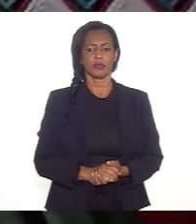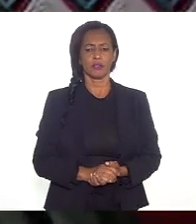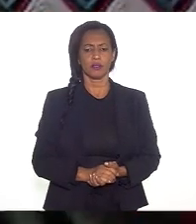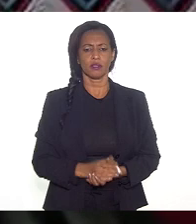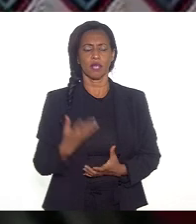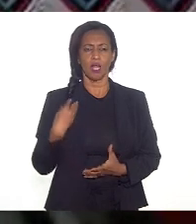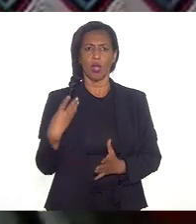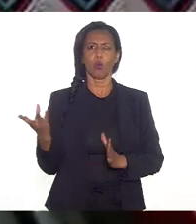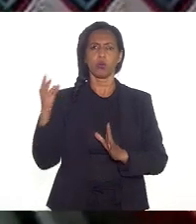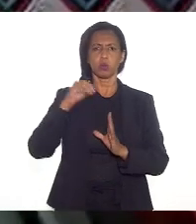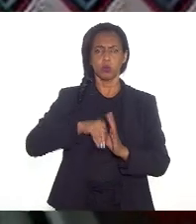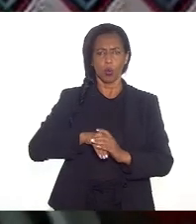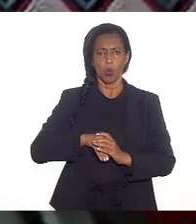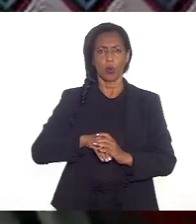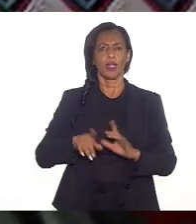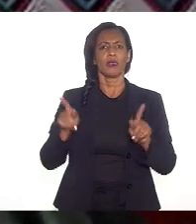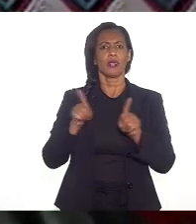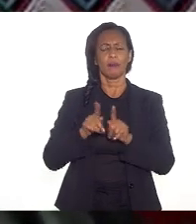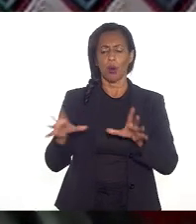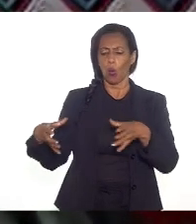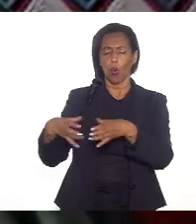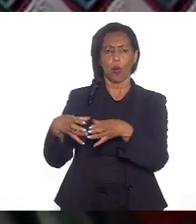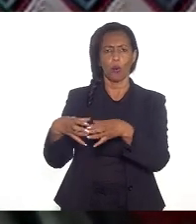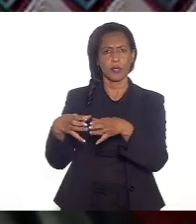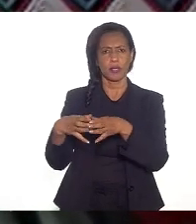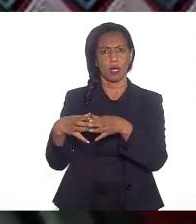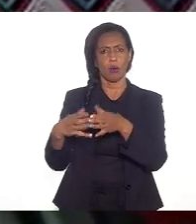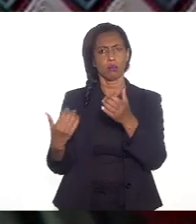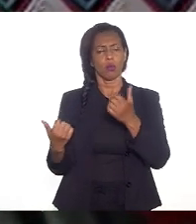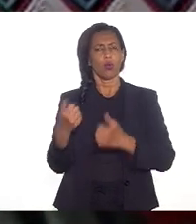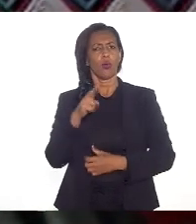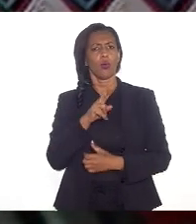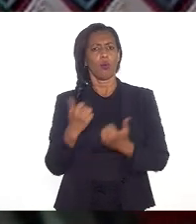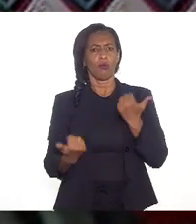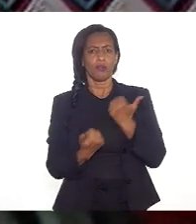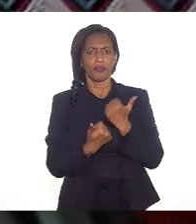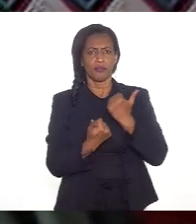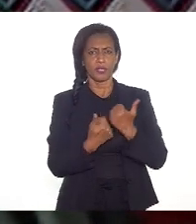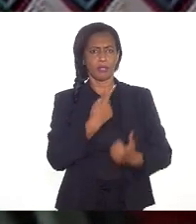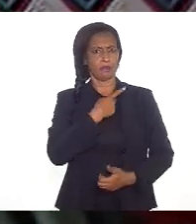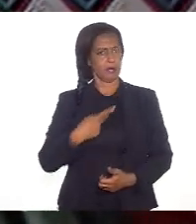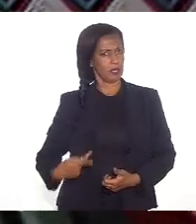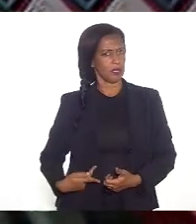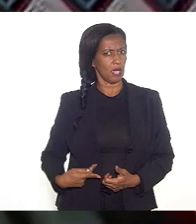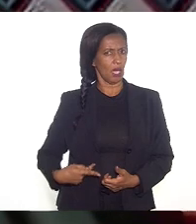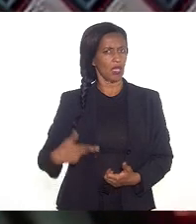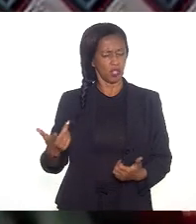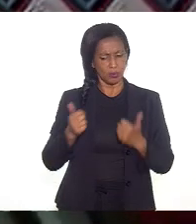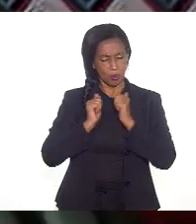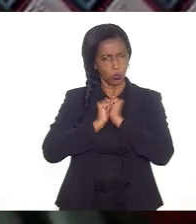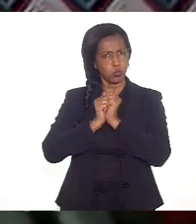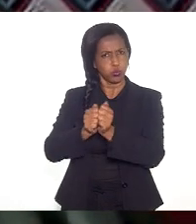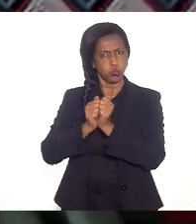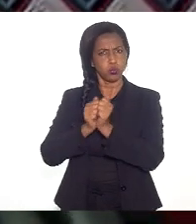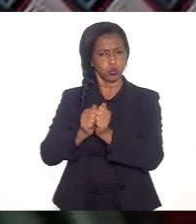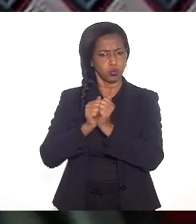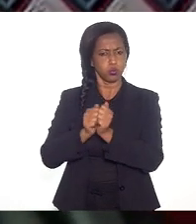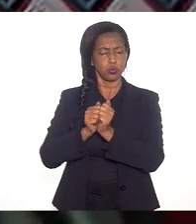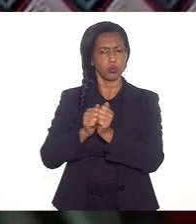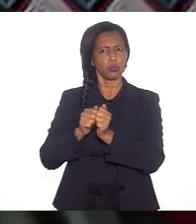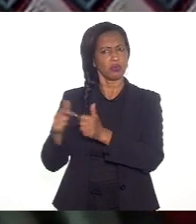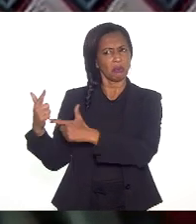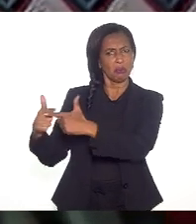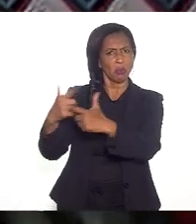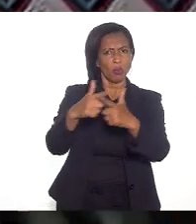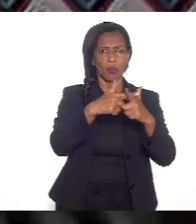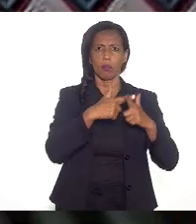eu coloquei a comissão à disposição como vice-presidenta e acho que a gente precisa acompanhar muito de perto essa situação,